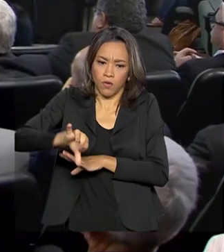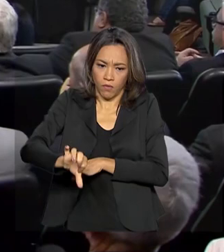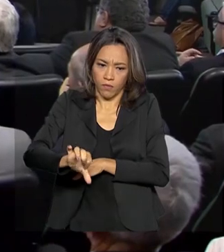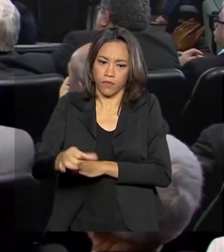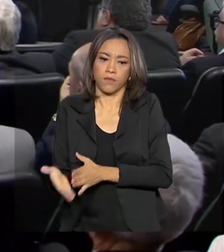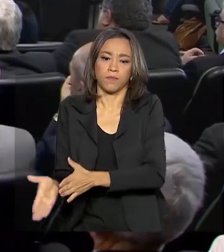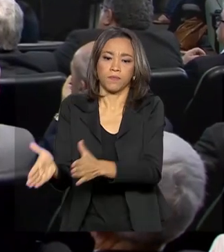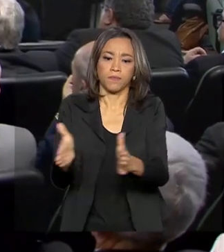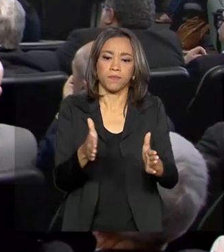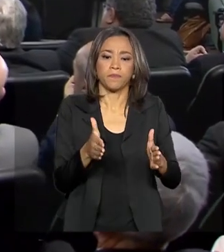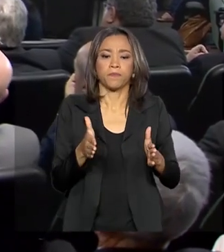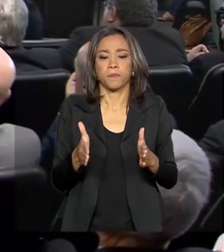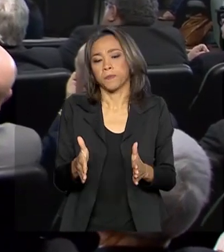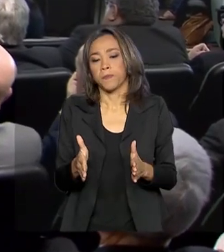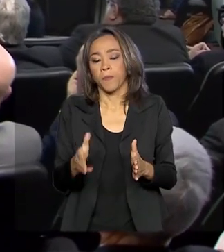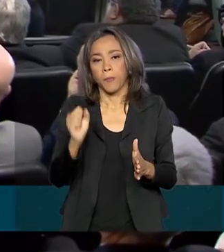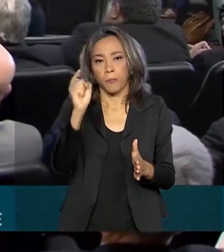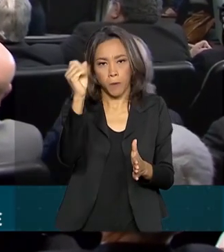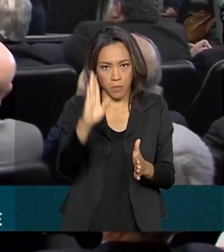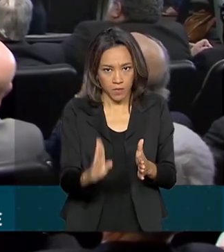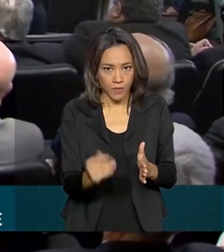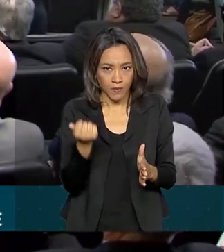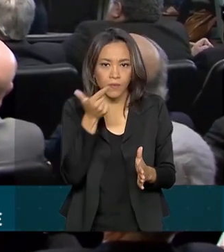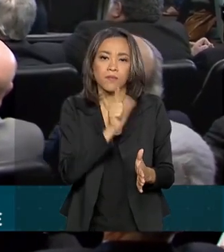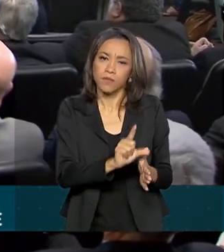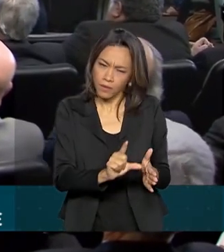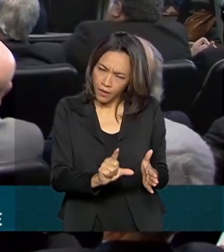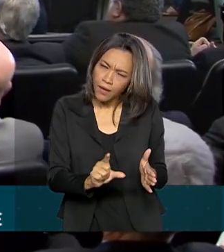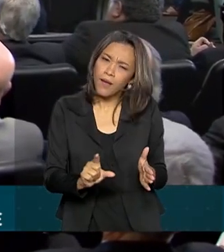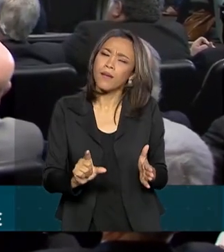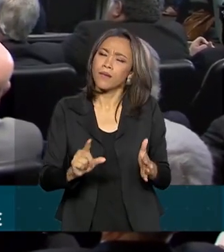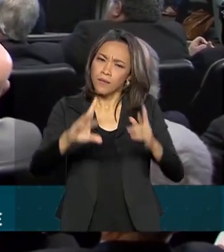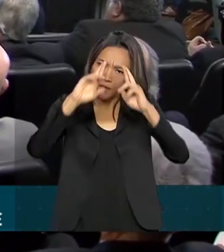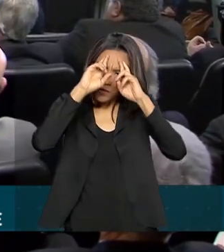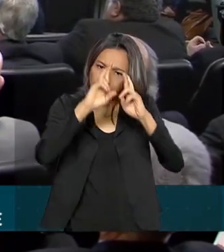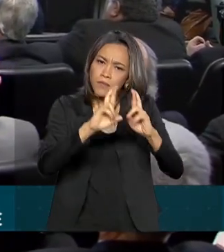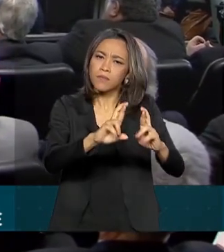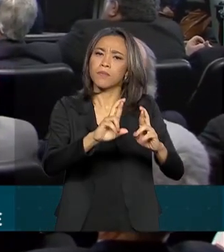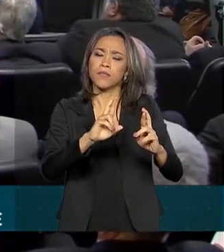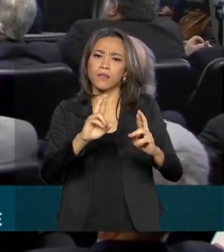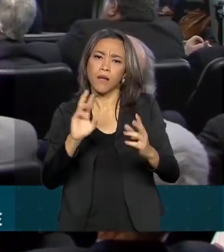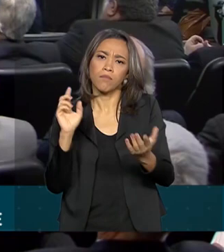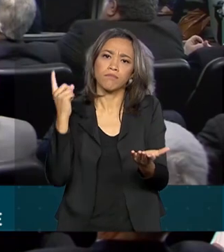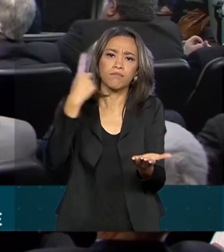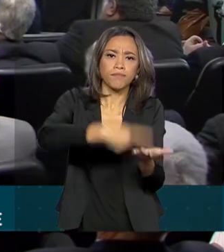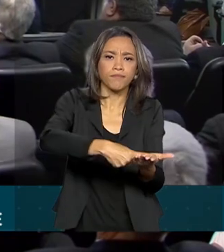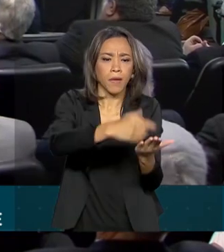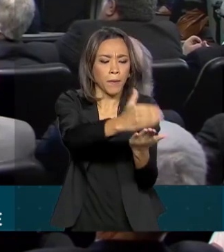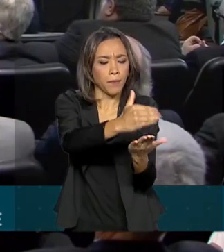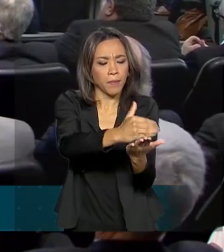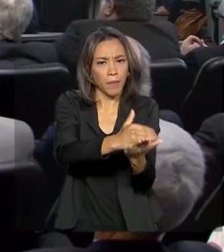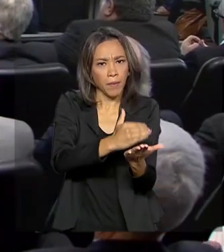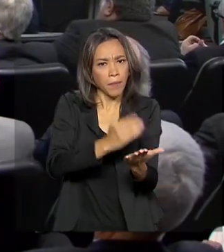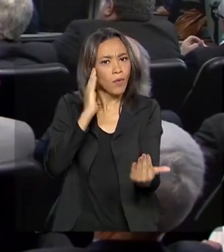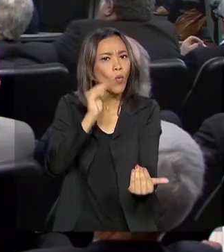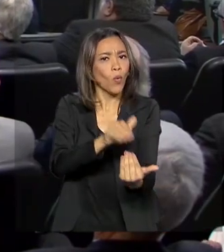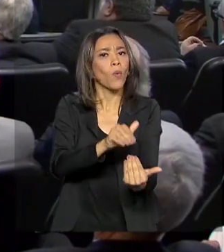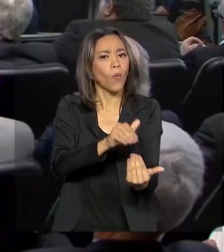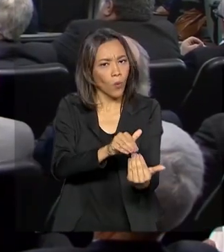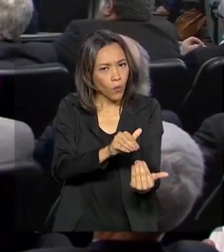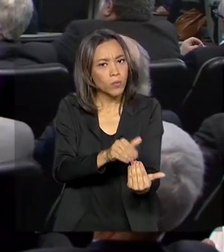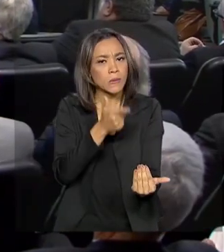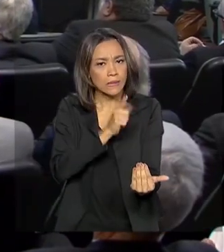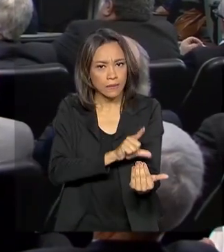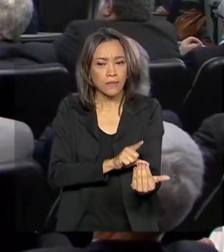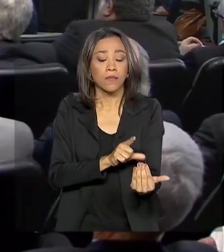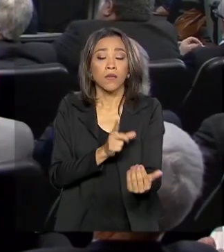consegue tranquilamente cumprir os acordos de Paris, no caso, e outro acordo, porque nós